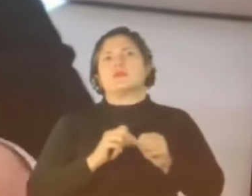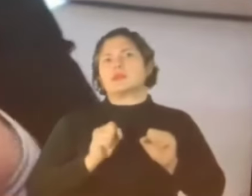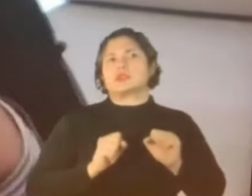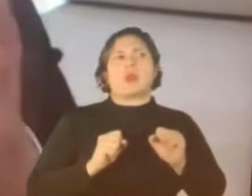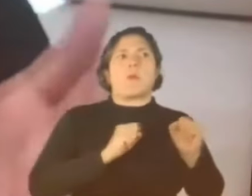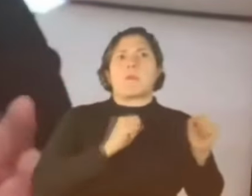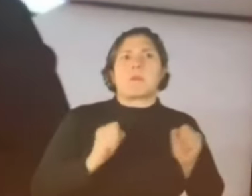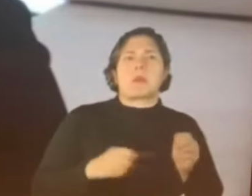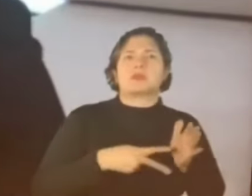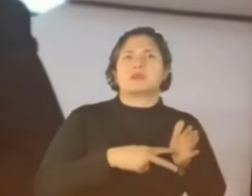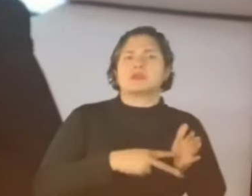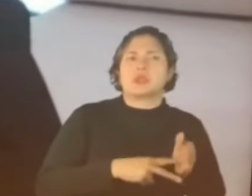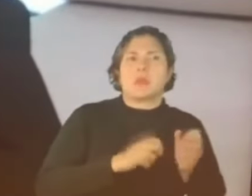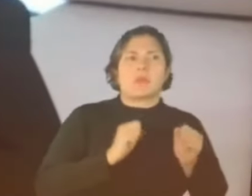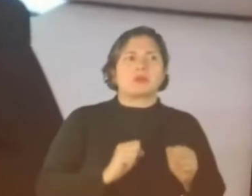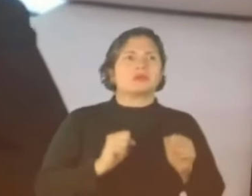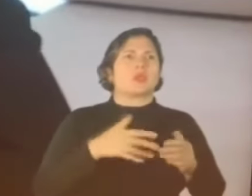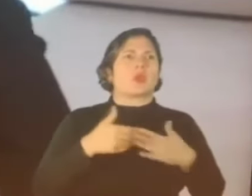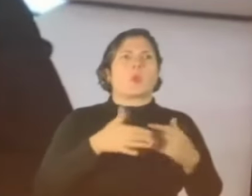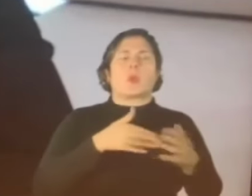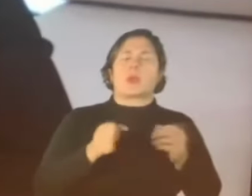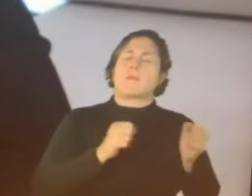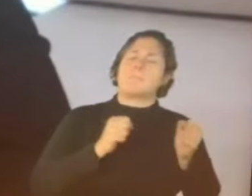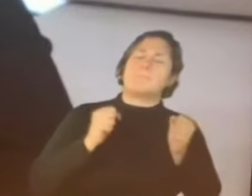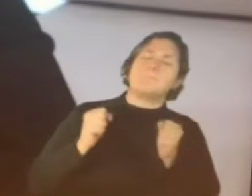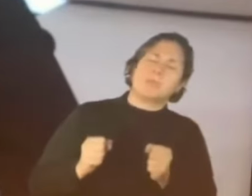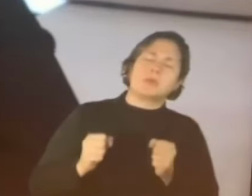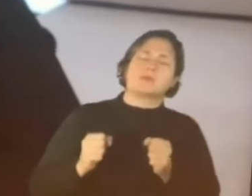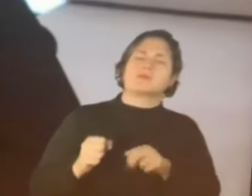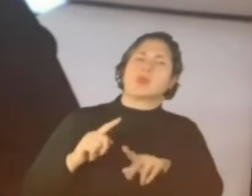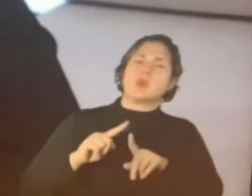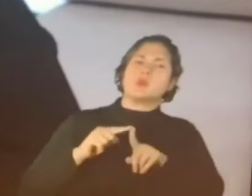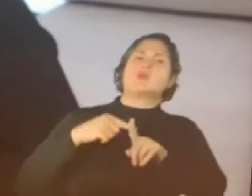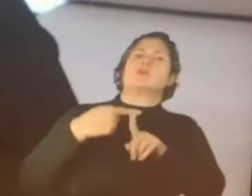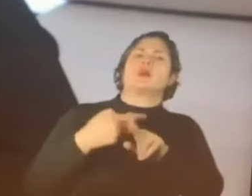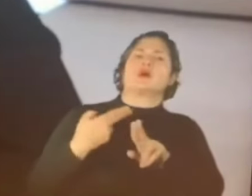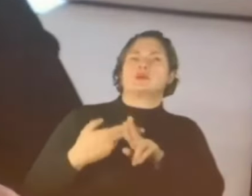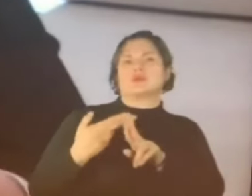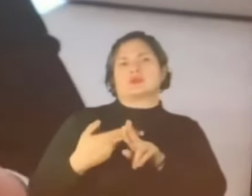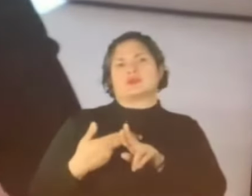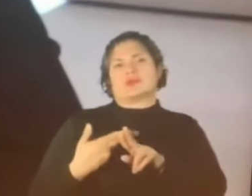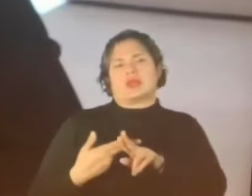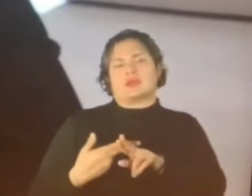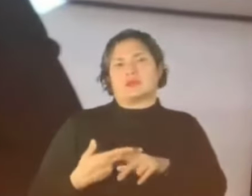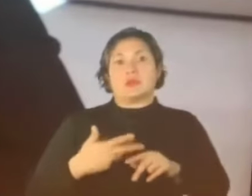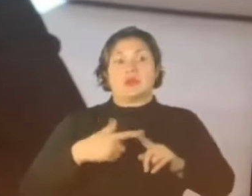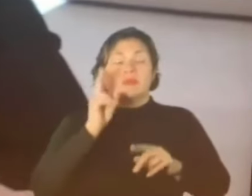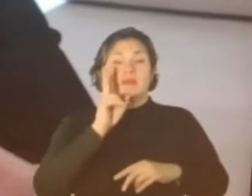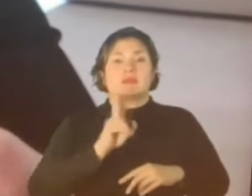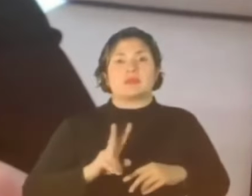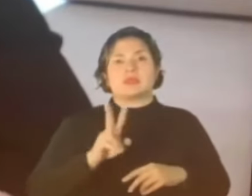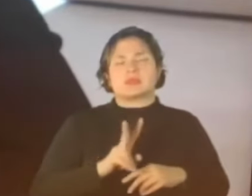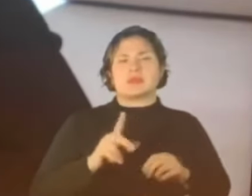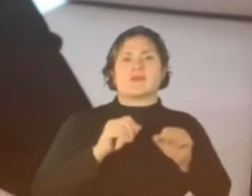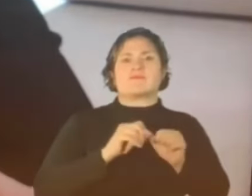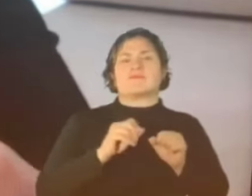ser qualquer sorte de abuso, sem analisar as demarcações próprias do sentido